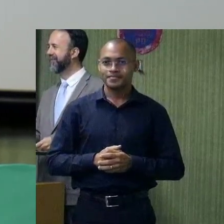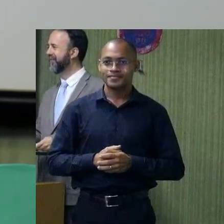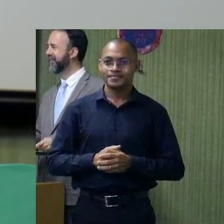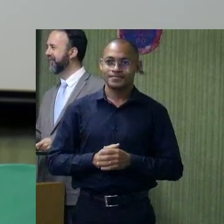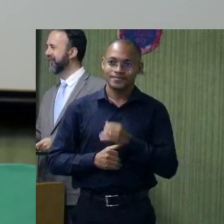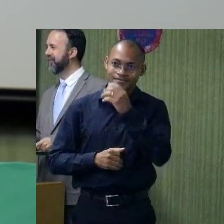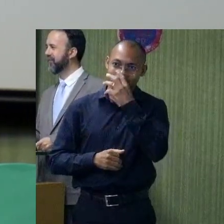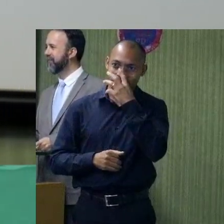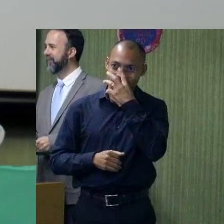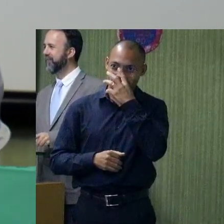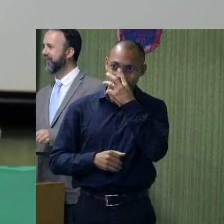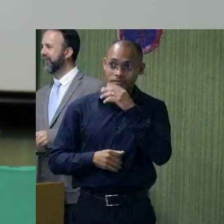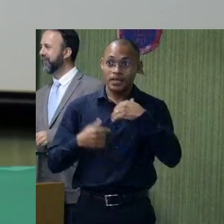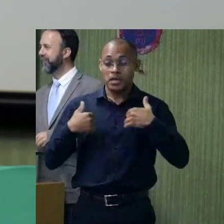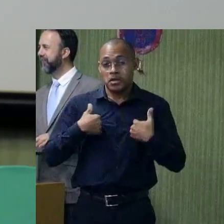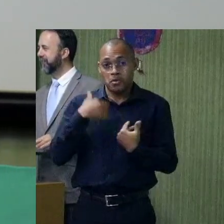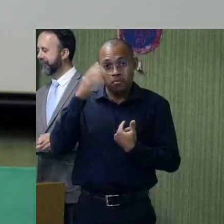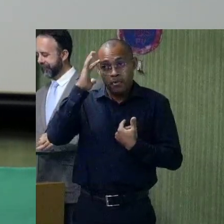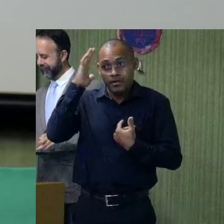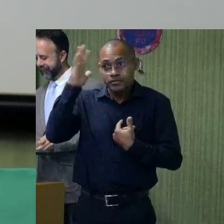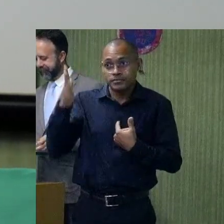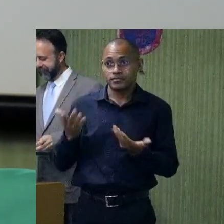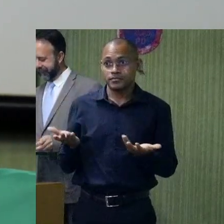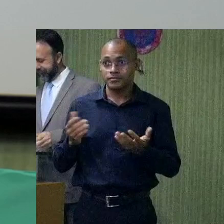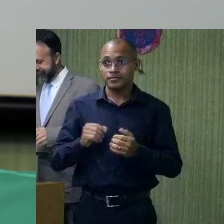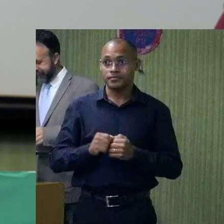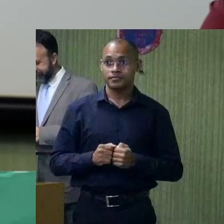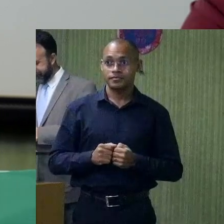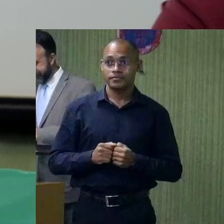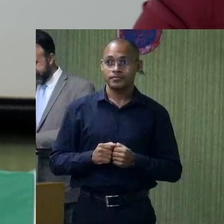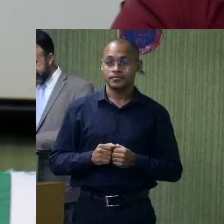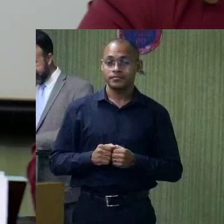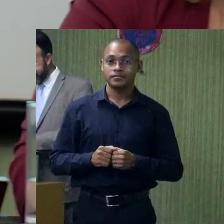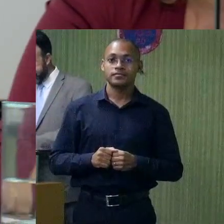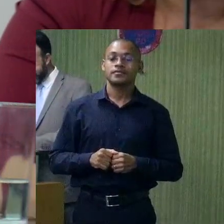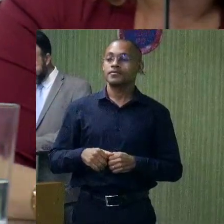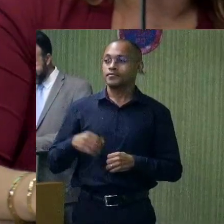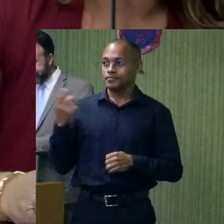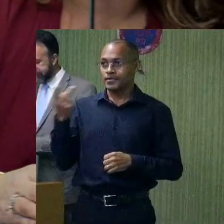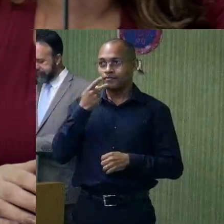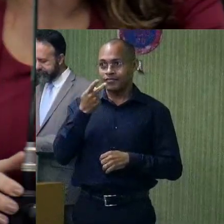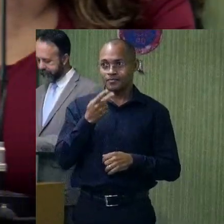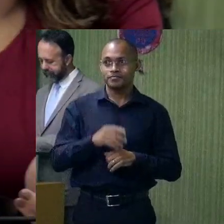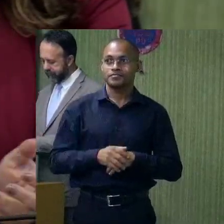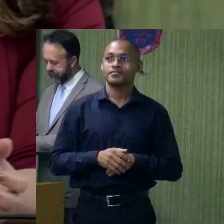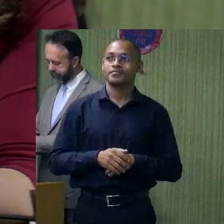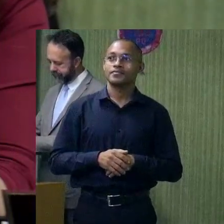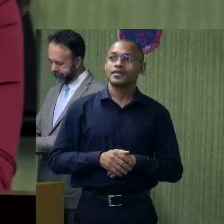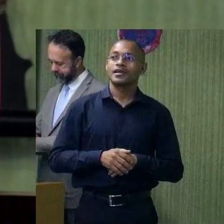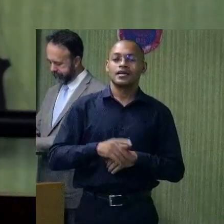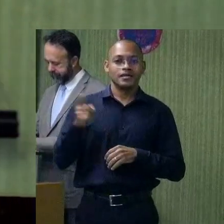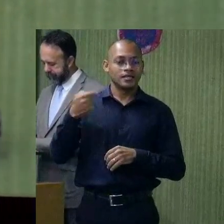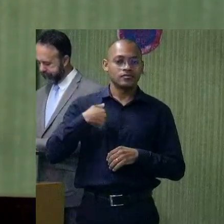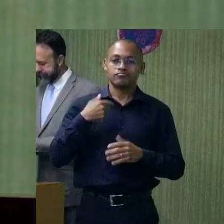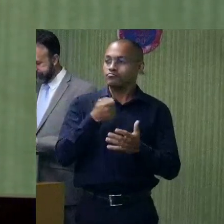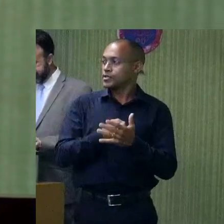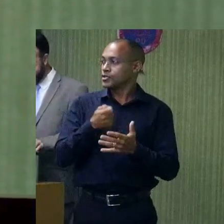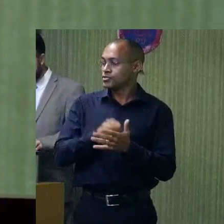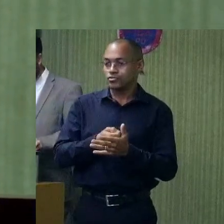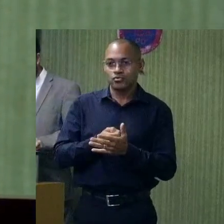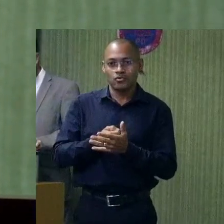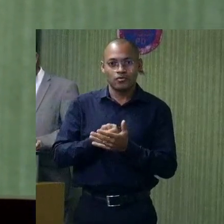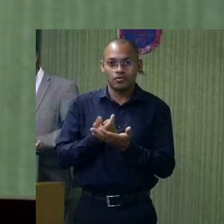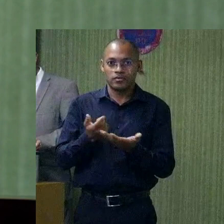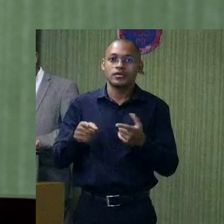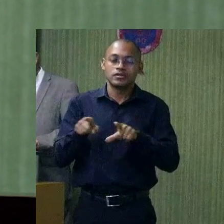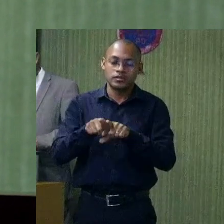sabia eu já imaginava já ia foi de todas as formas né possíveis até agora Inclusive